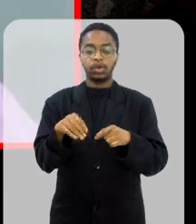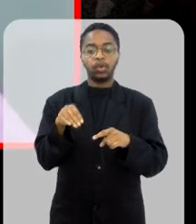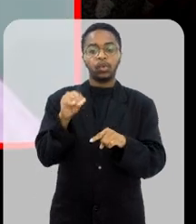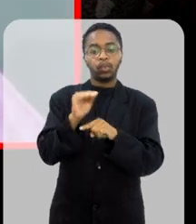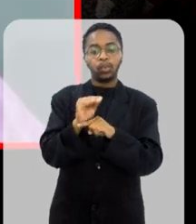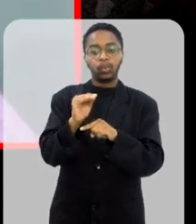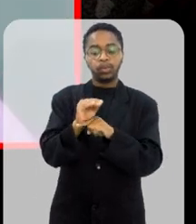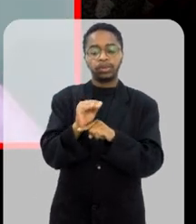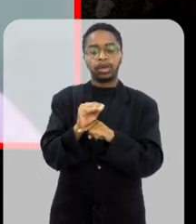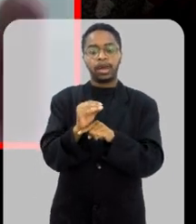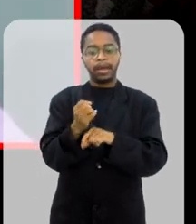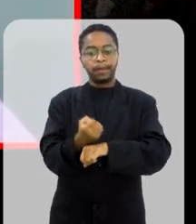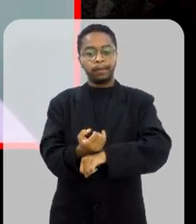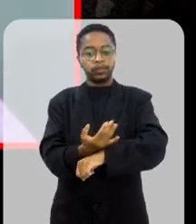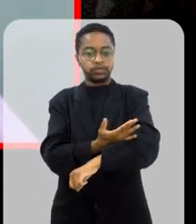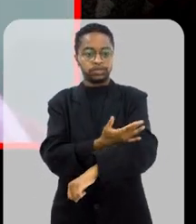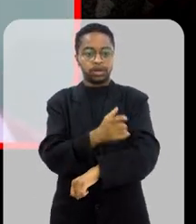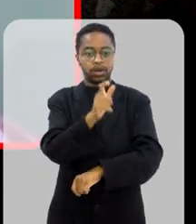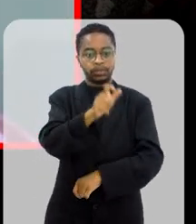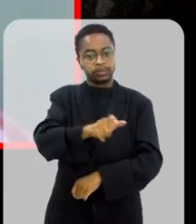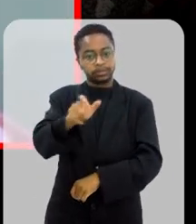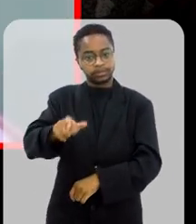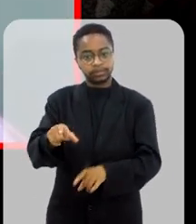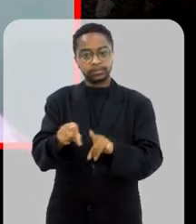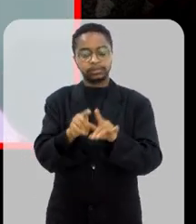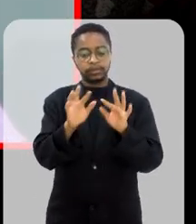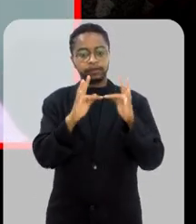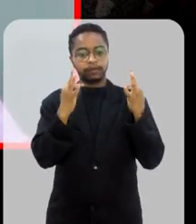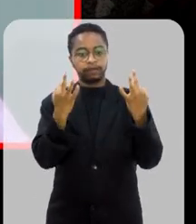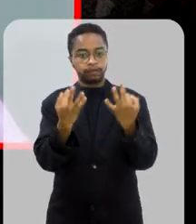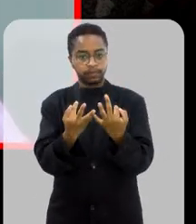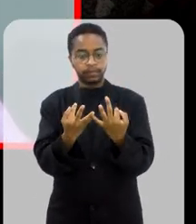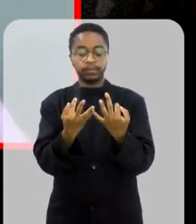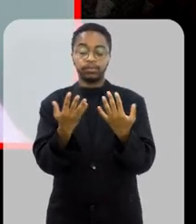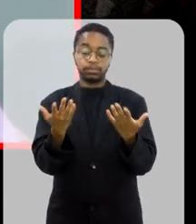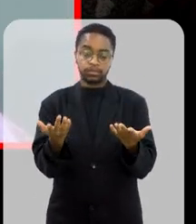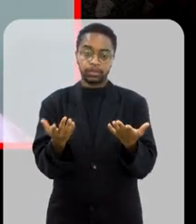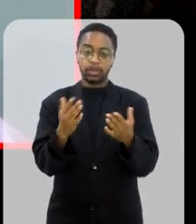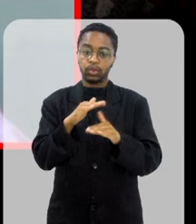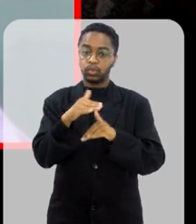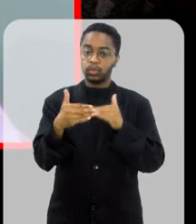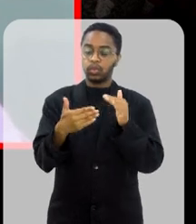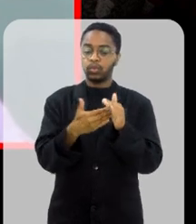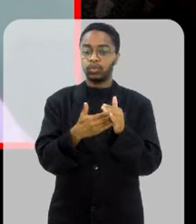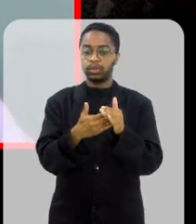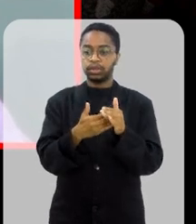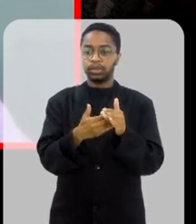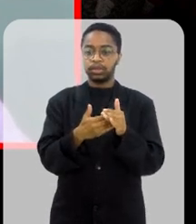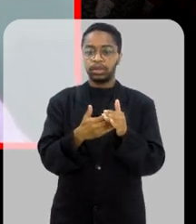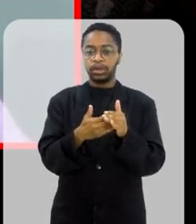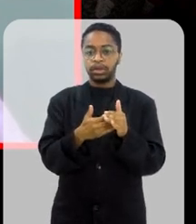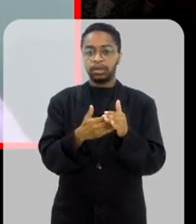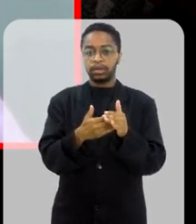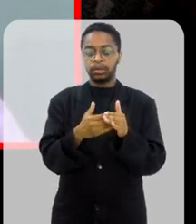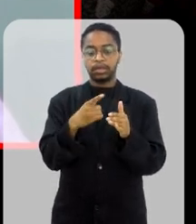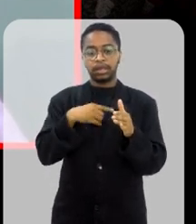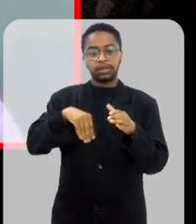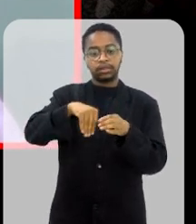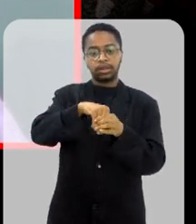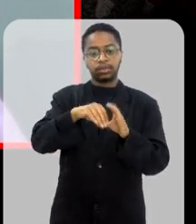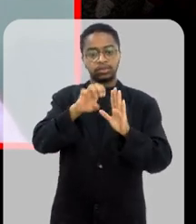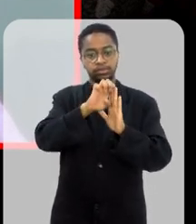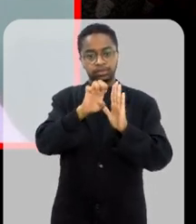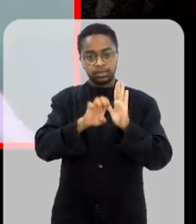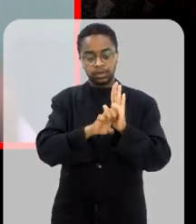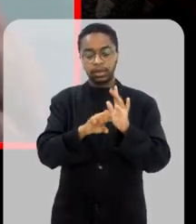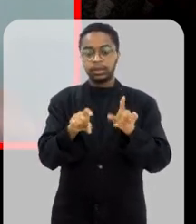Cuidar do bem-estar emocional dos pacientes, dos familiares, isso tudo consta no, na questão